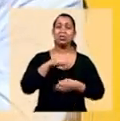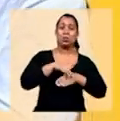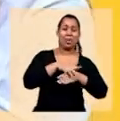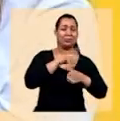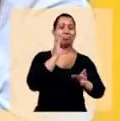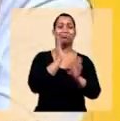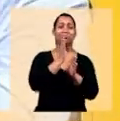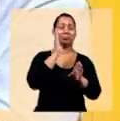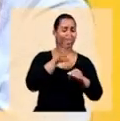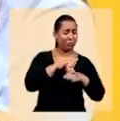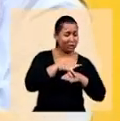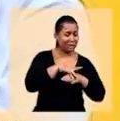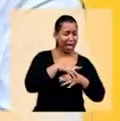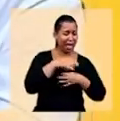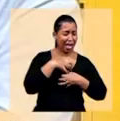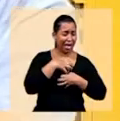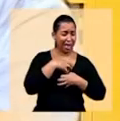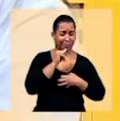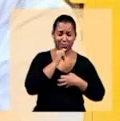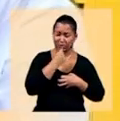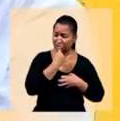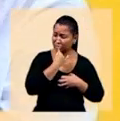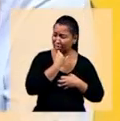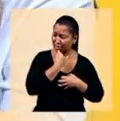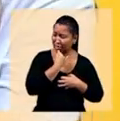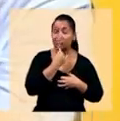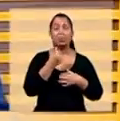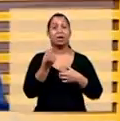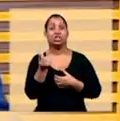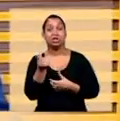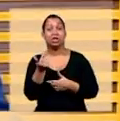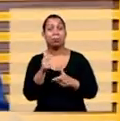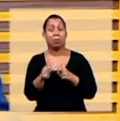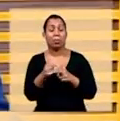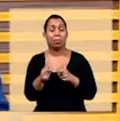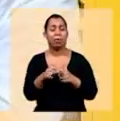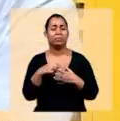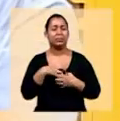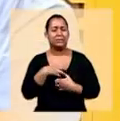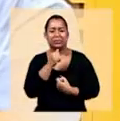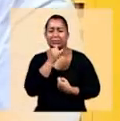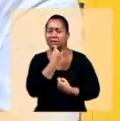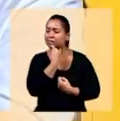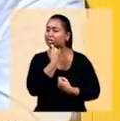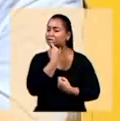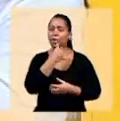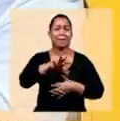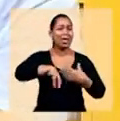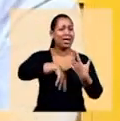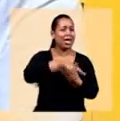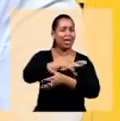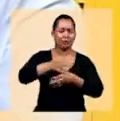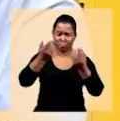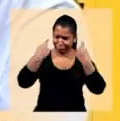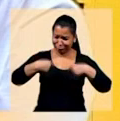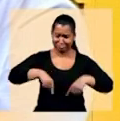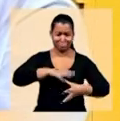uma doença, descobriu uma doença, você fica super abalado. Se você está com um problema financeiro, você fica abalado. Então, mexe